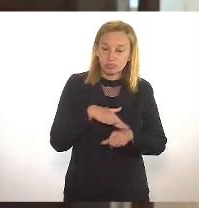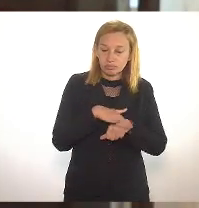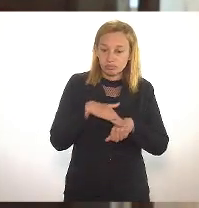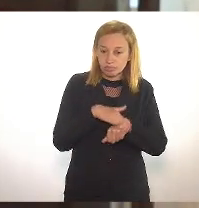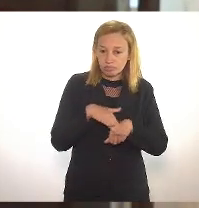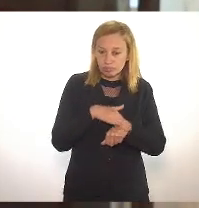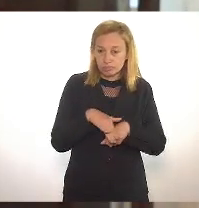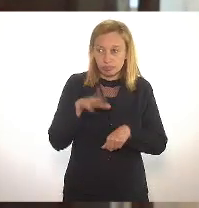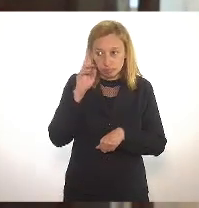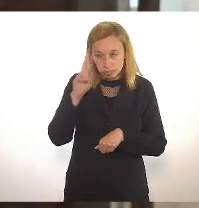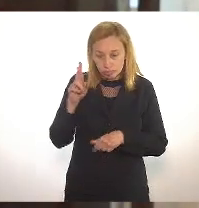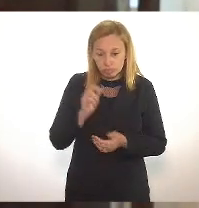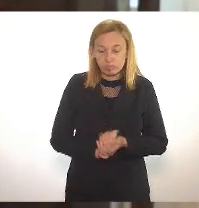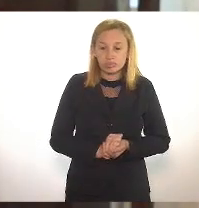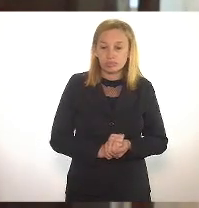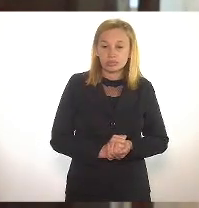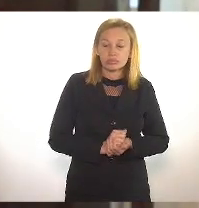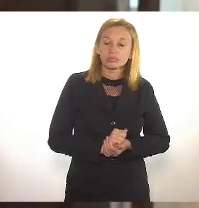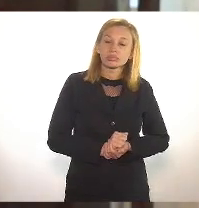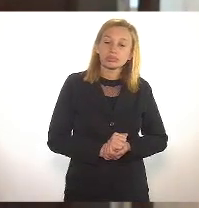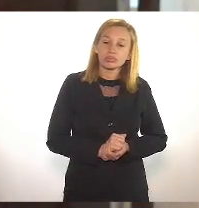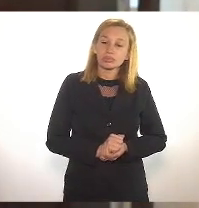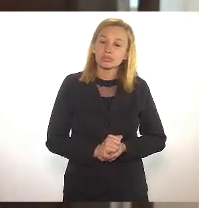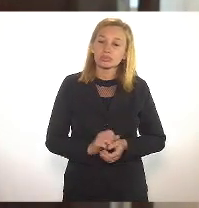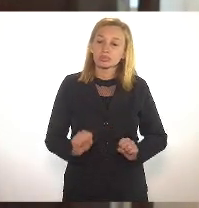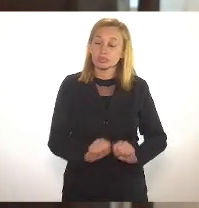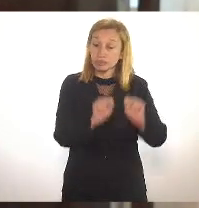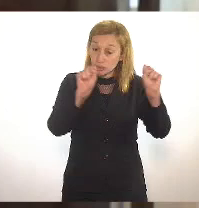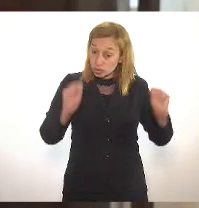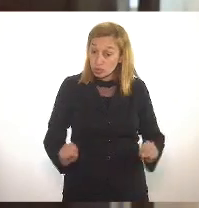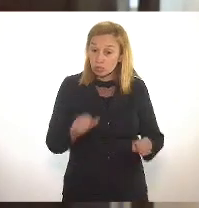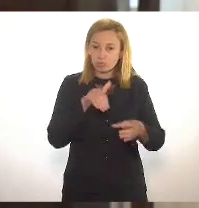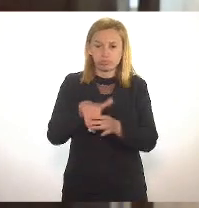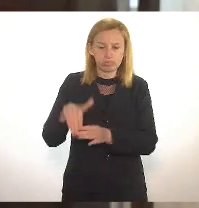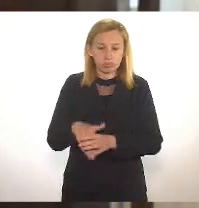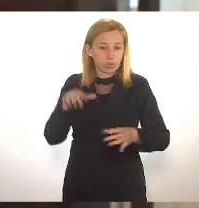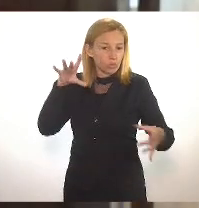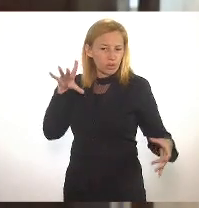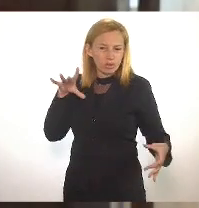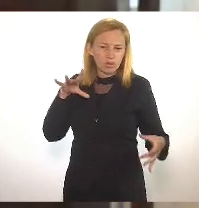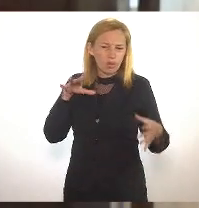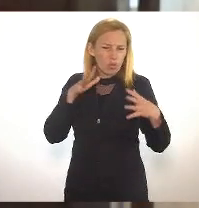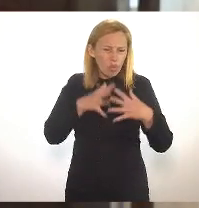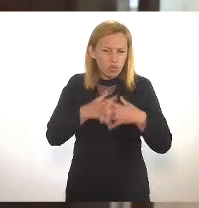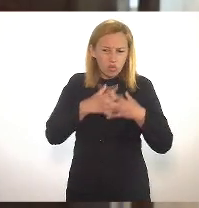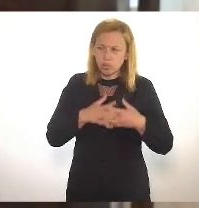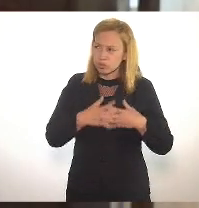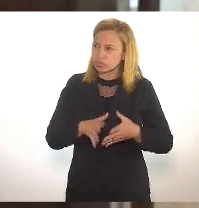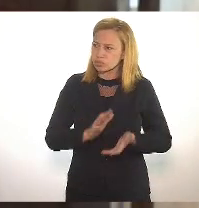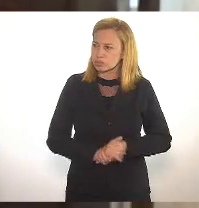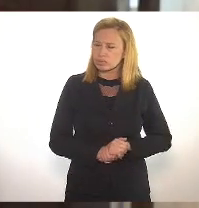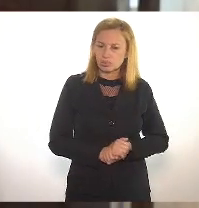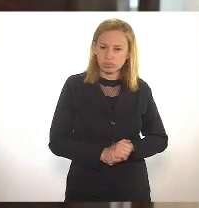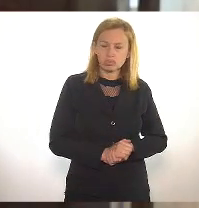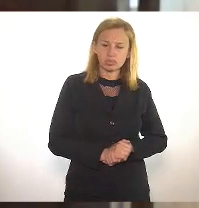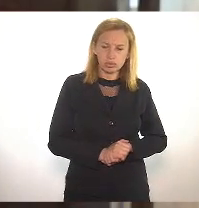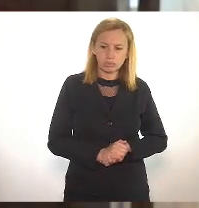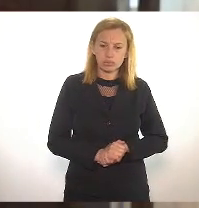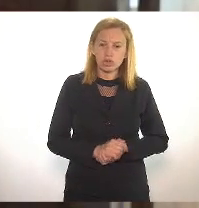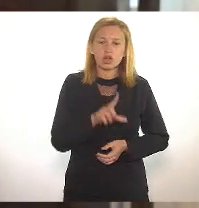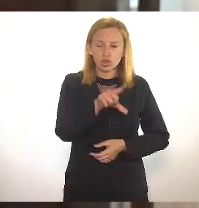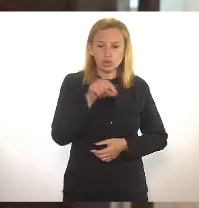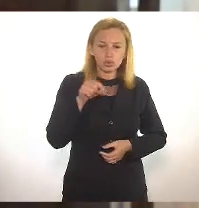Eu jamais vi um sistema eleitoral tão complexo como é o da escolha de um